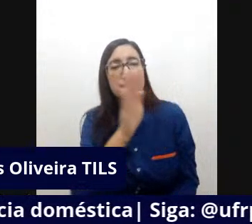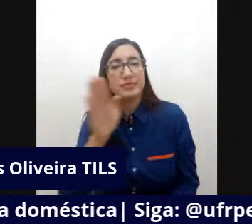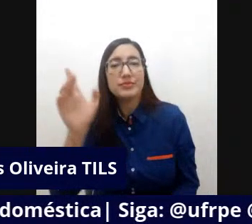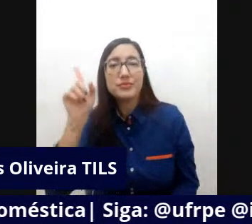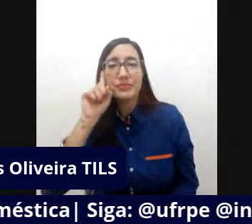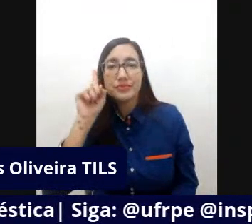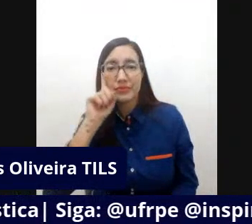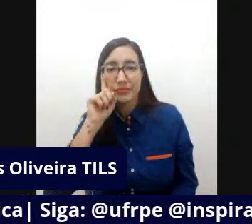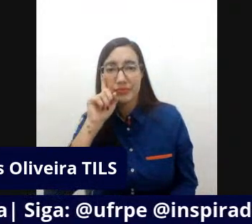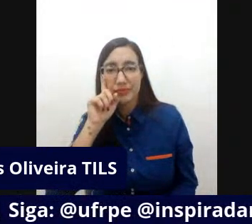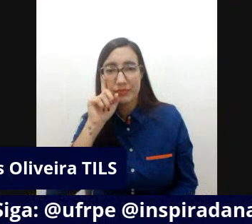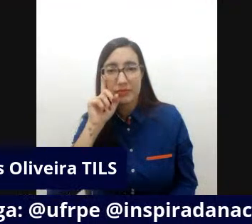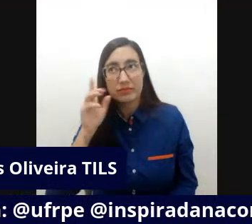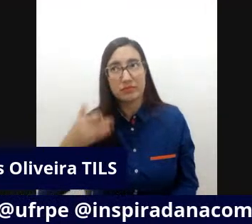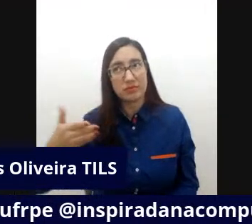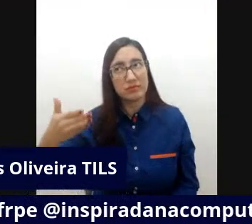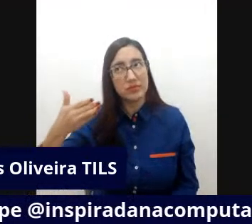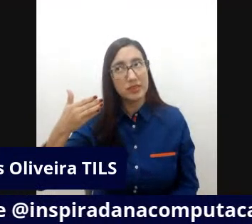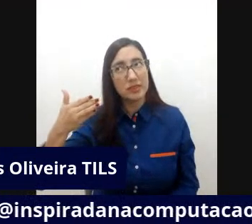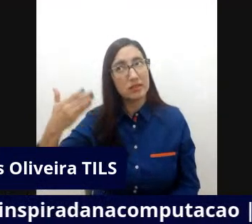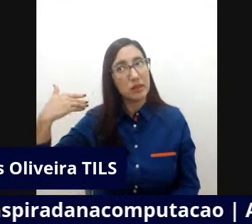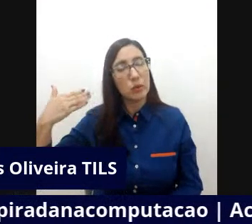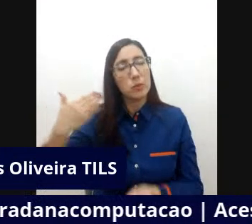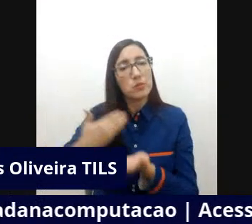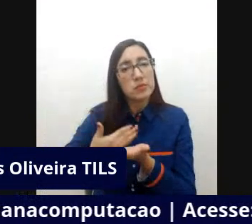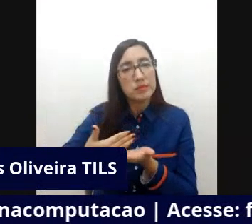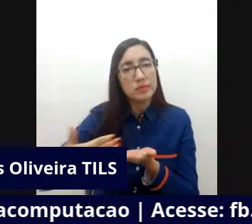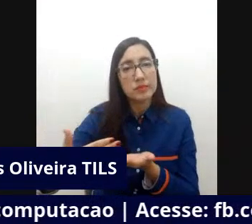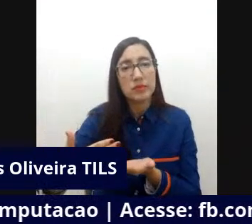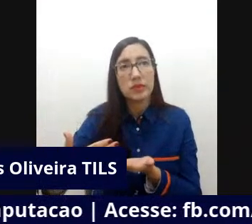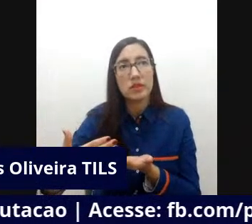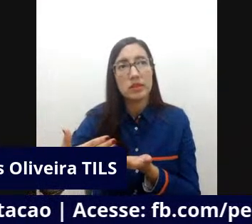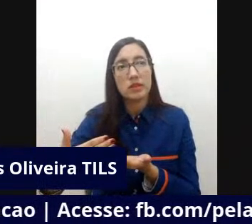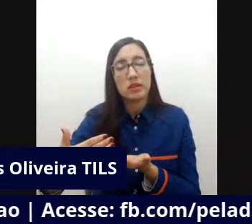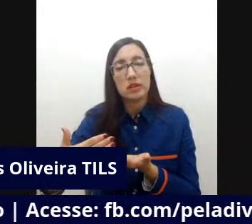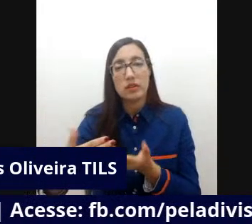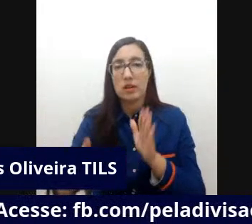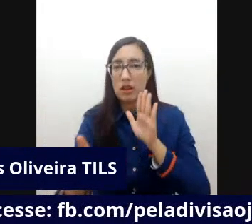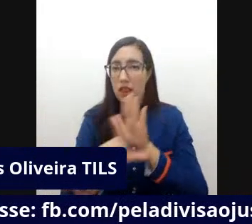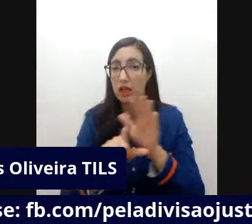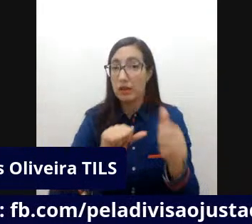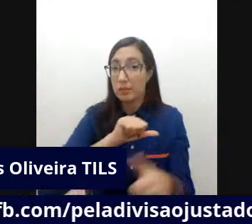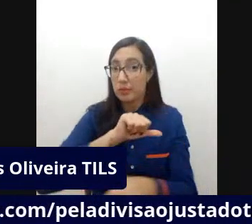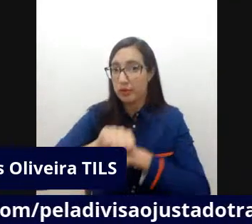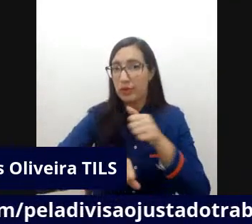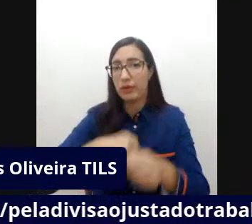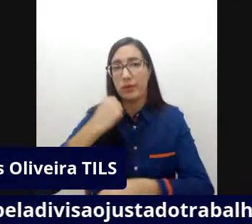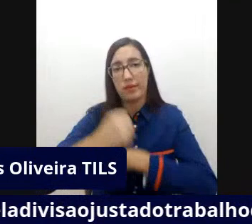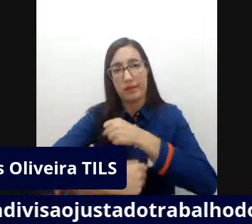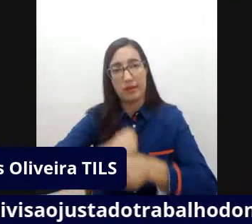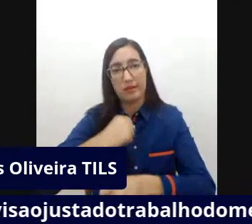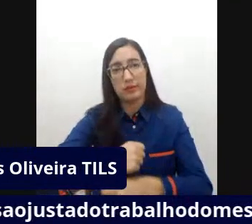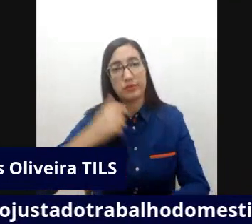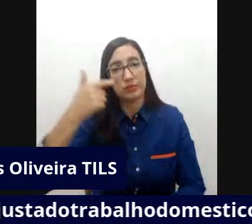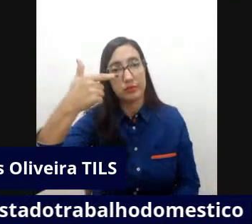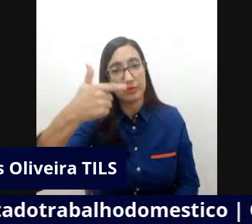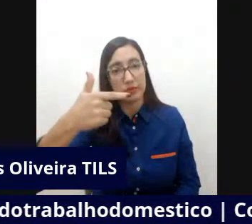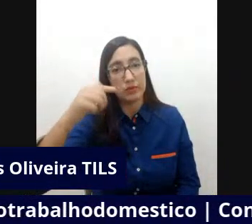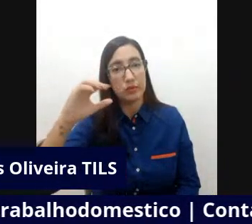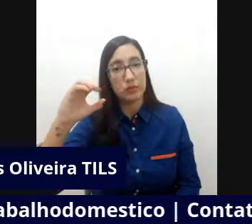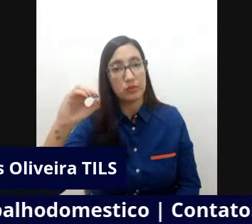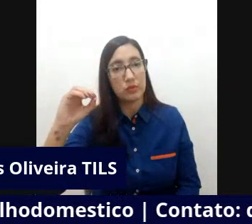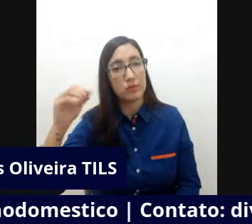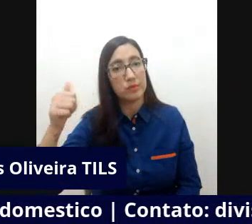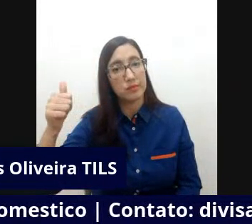em 2015, porque até a emenda constitucional já tinha uma convenção da OIT,